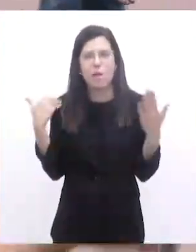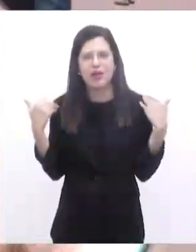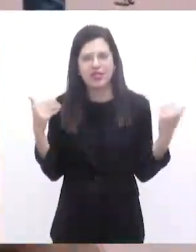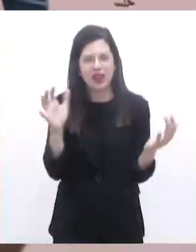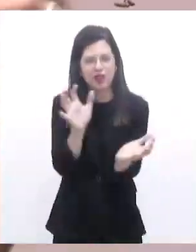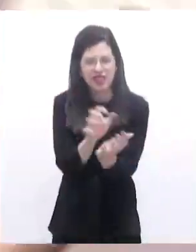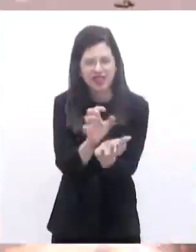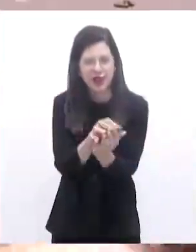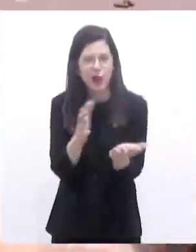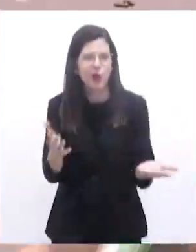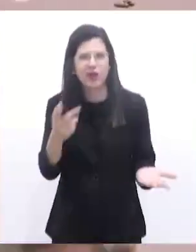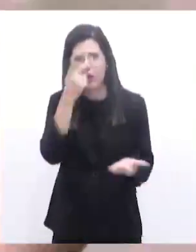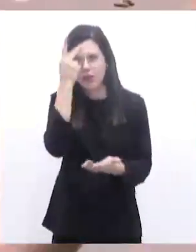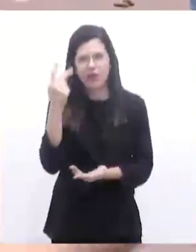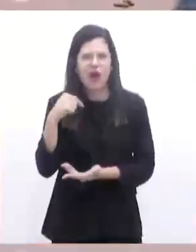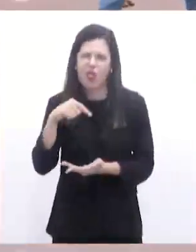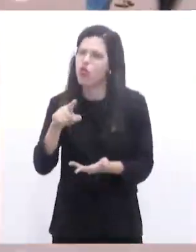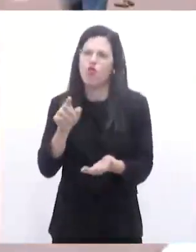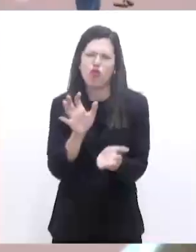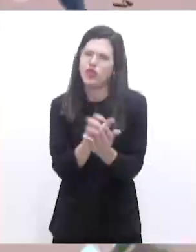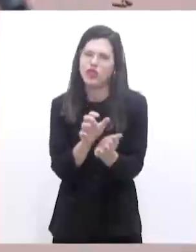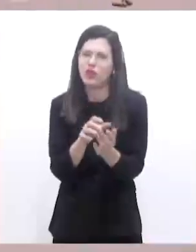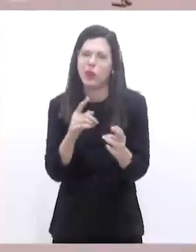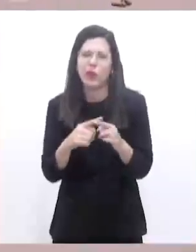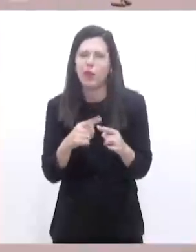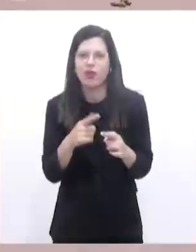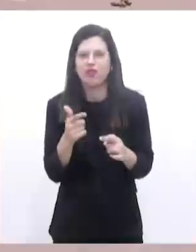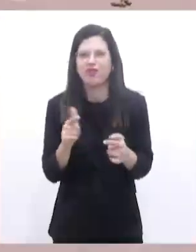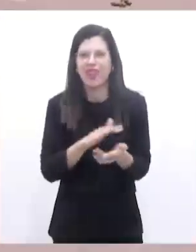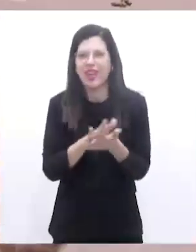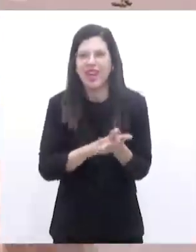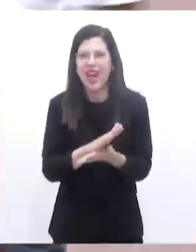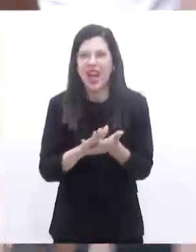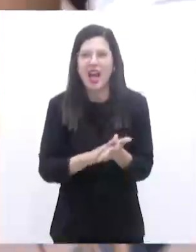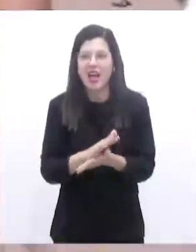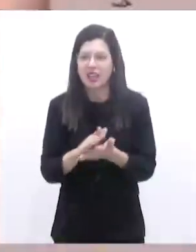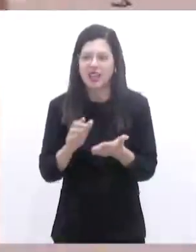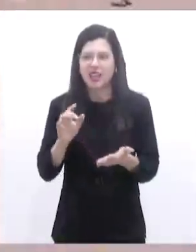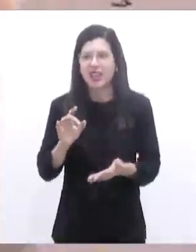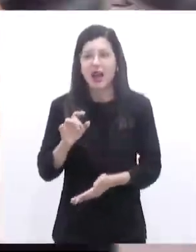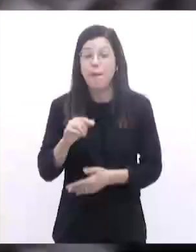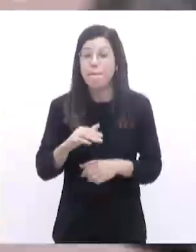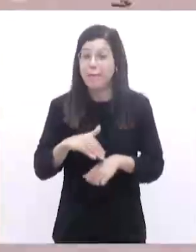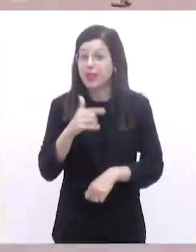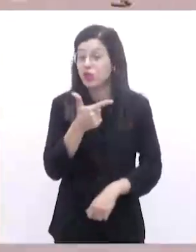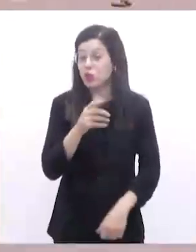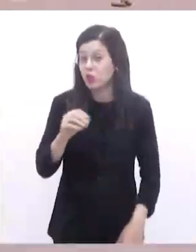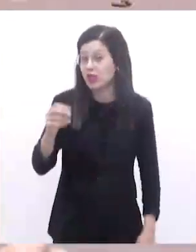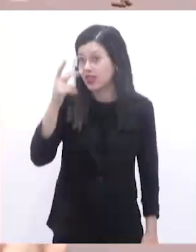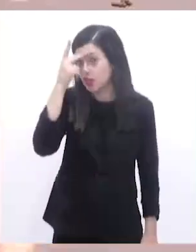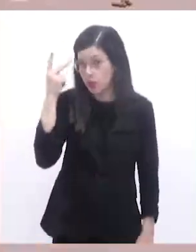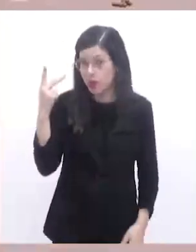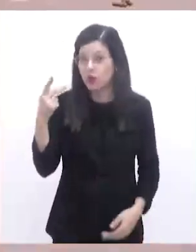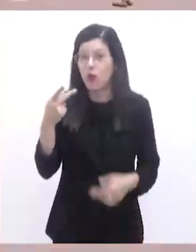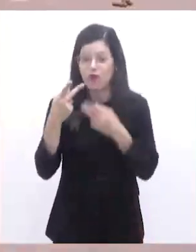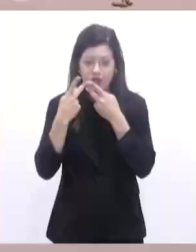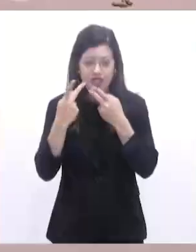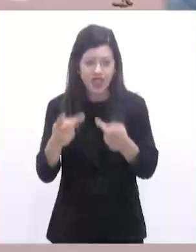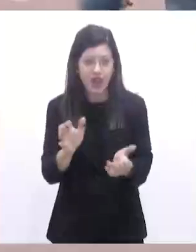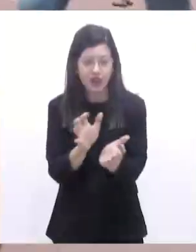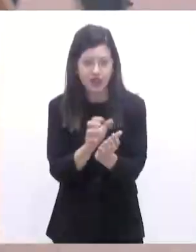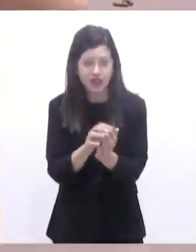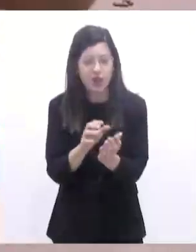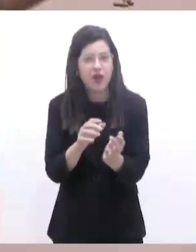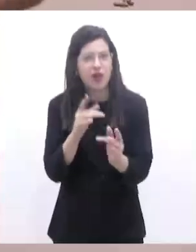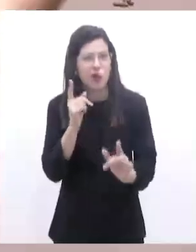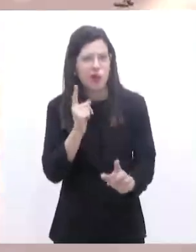Santa Cruz não tem nada, só aparece nas páginas policiais. Só que não, a gente levou mais de 200 pessoas para Santa Cruz, fizemos um ponto de encontro na